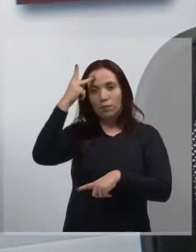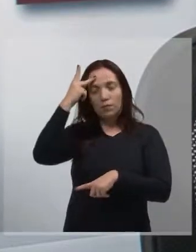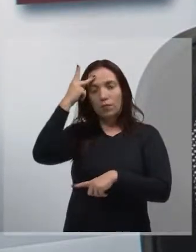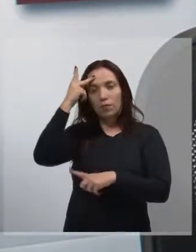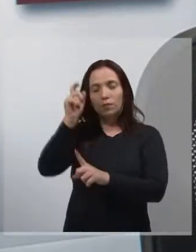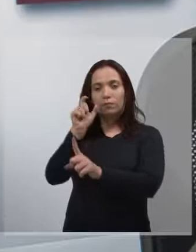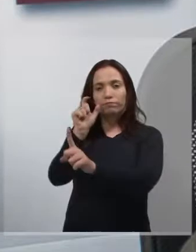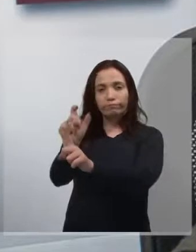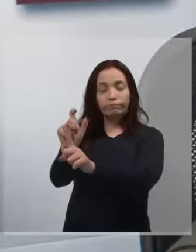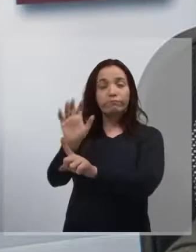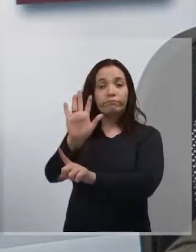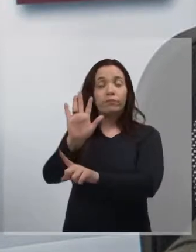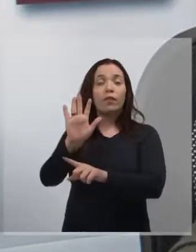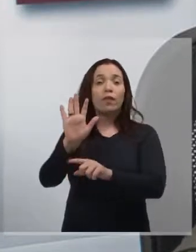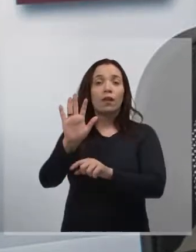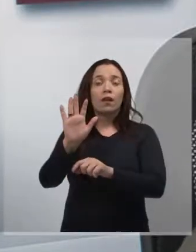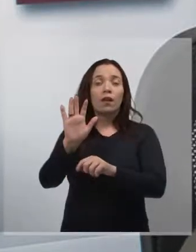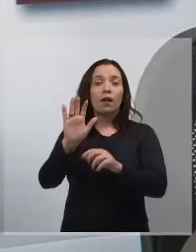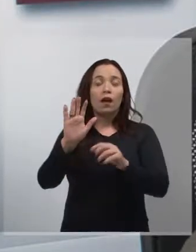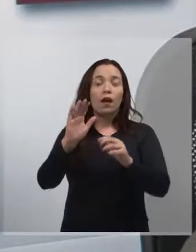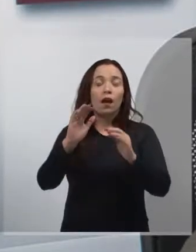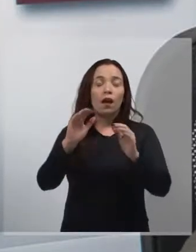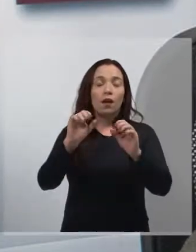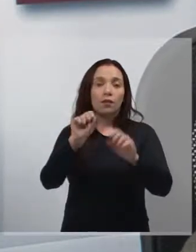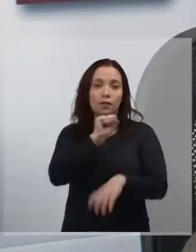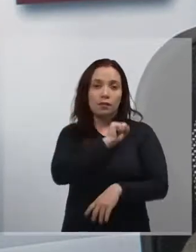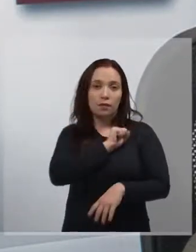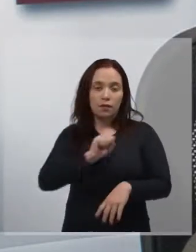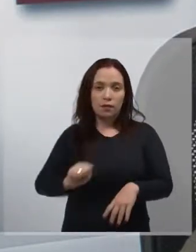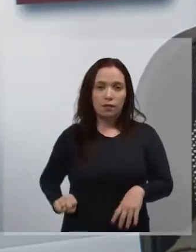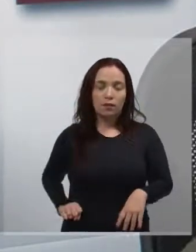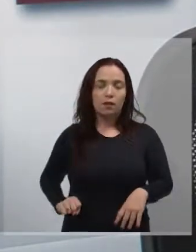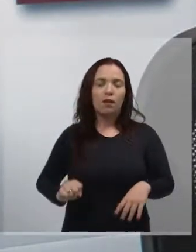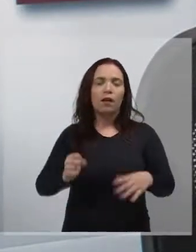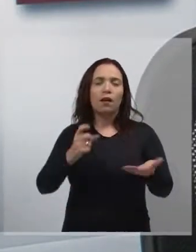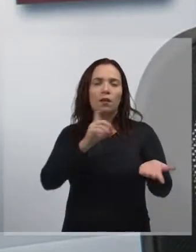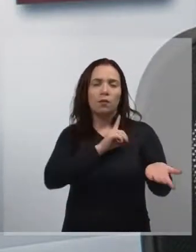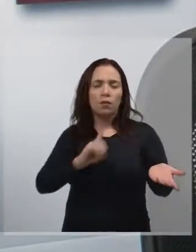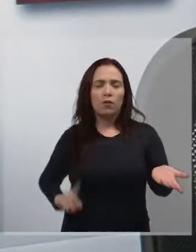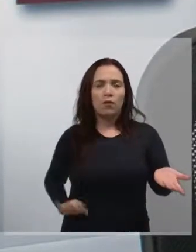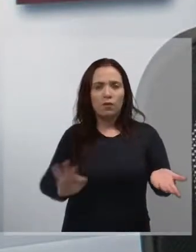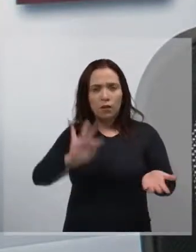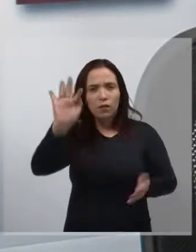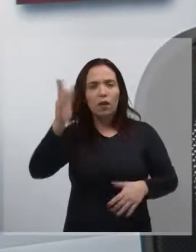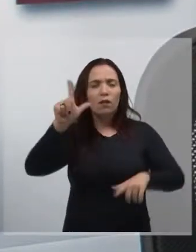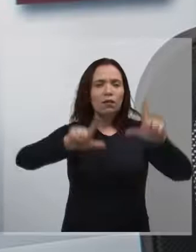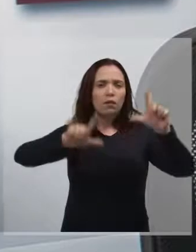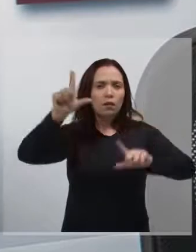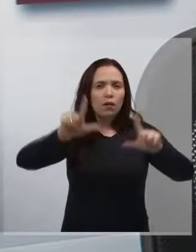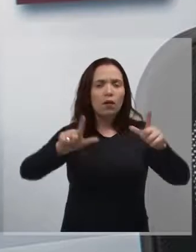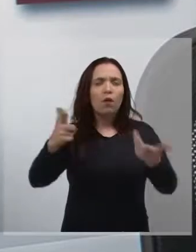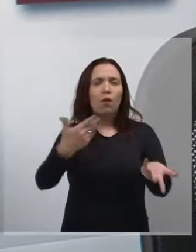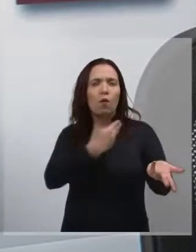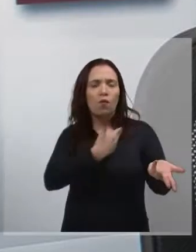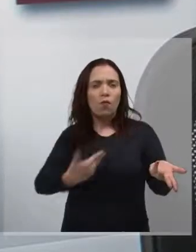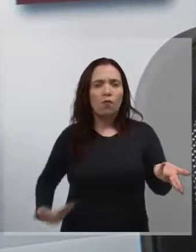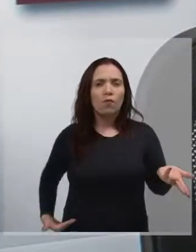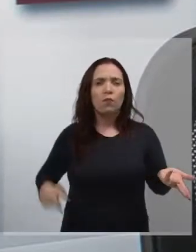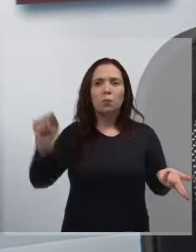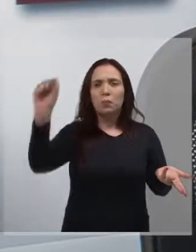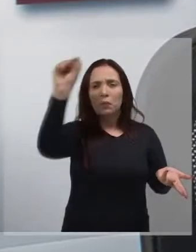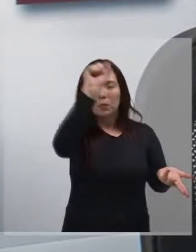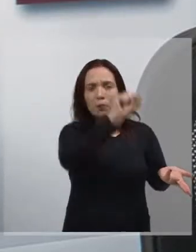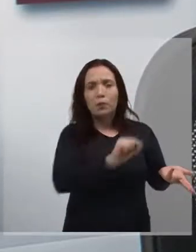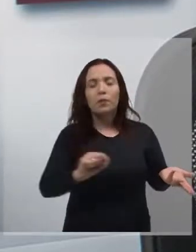Câmara como os veículos de comunicações tradicionais, os próprios governadores sentiram